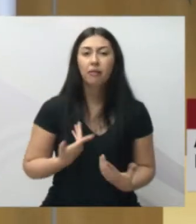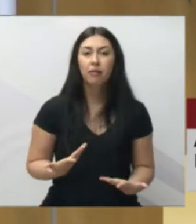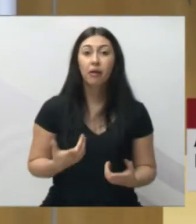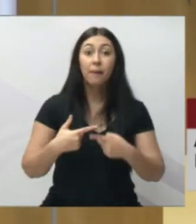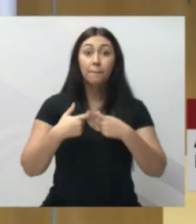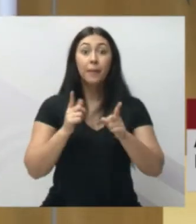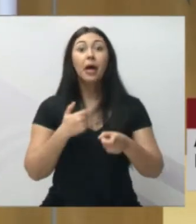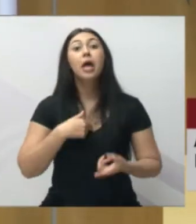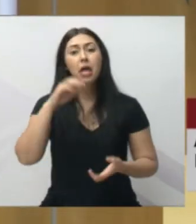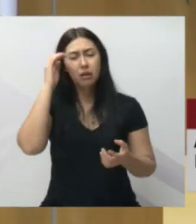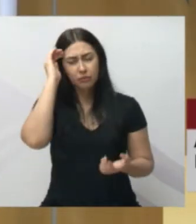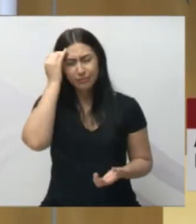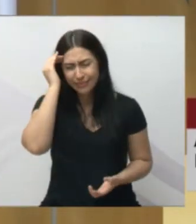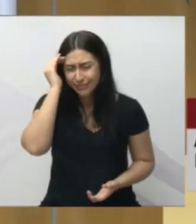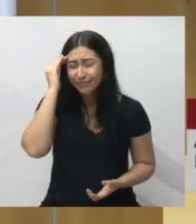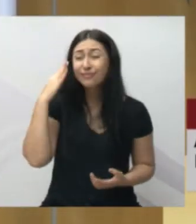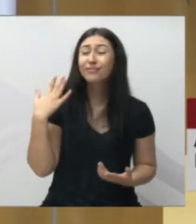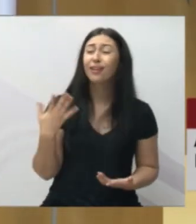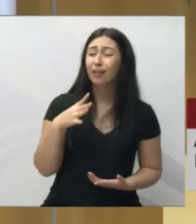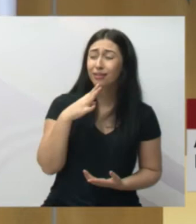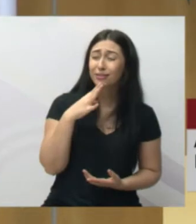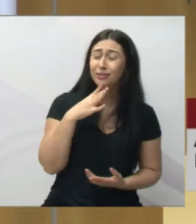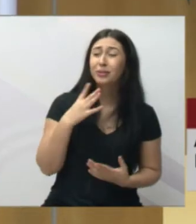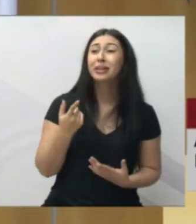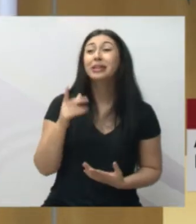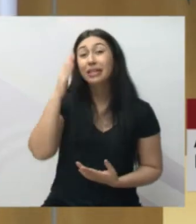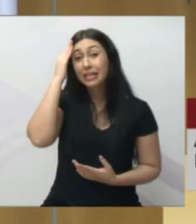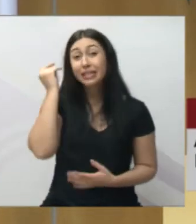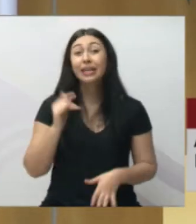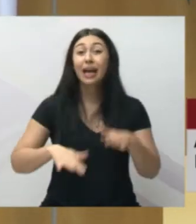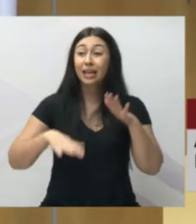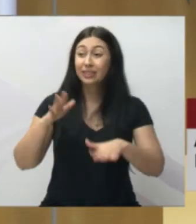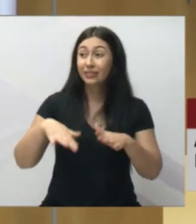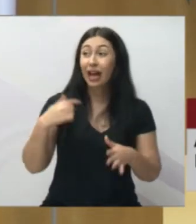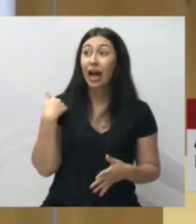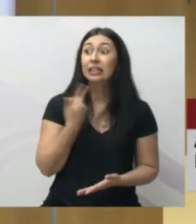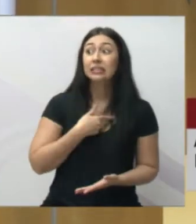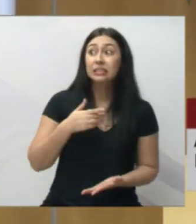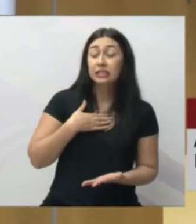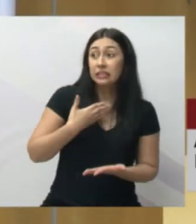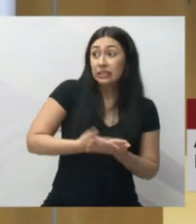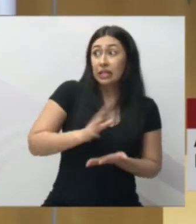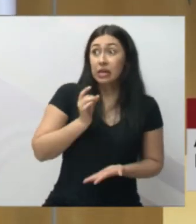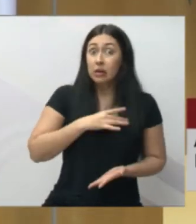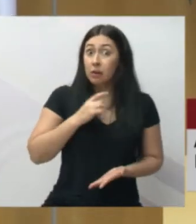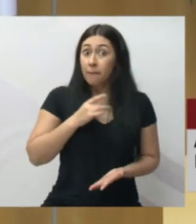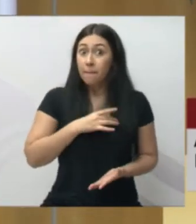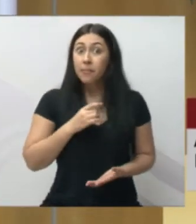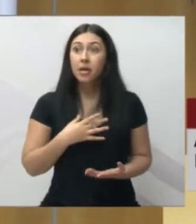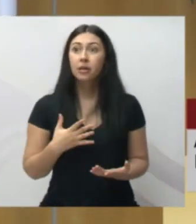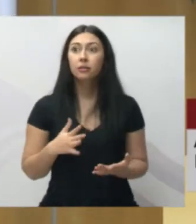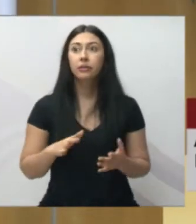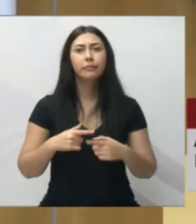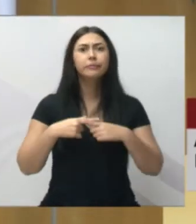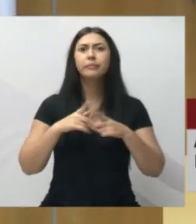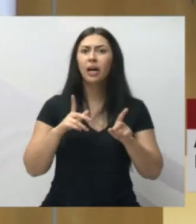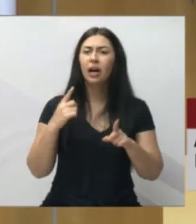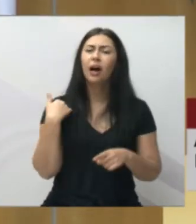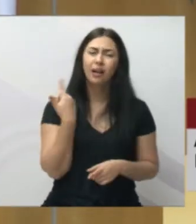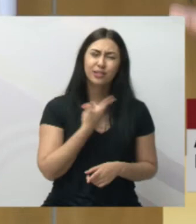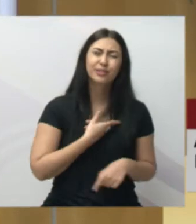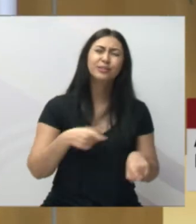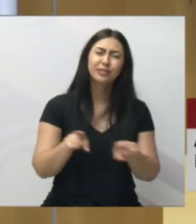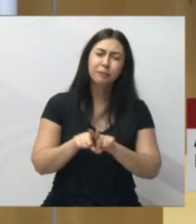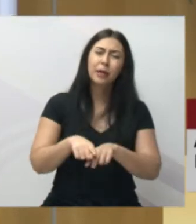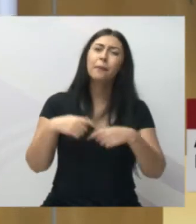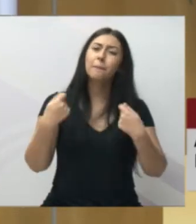seu posicionamento, sei que tem coisas que às vezes assustam a gente, esse pessoal pega pesado com a gente, portanto, nós temos aqui também que